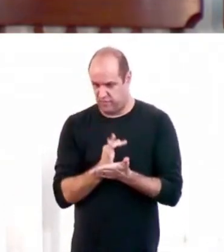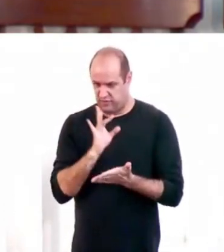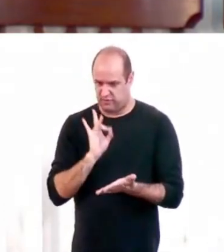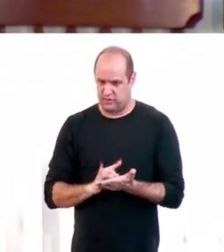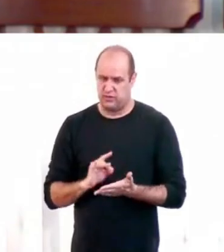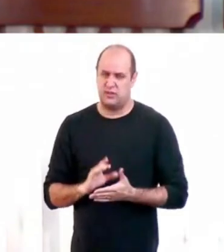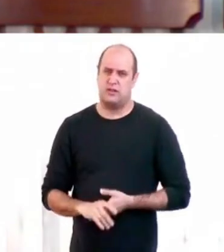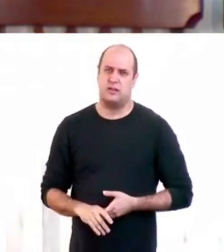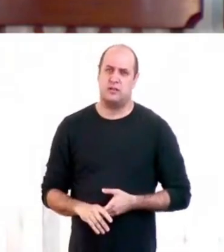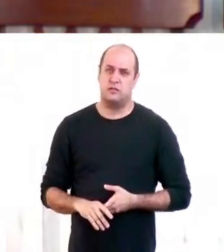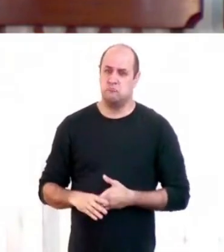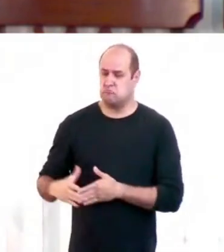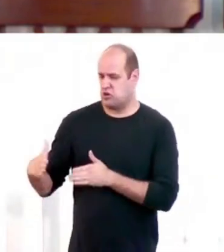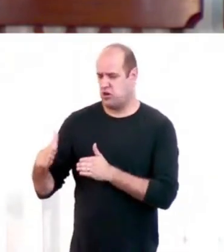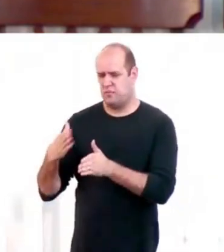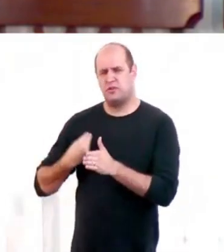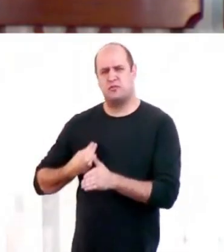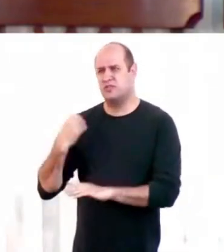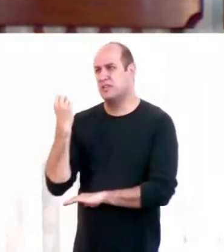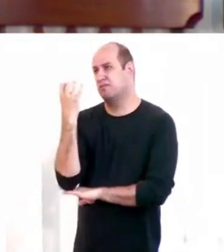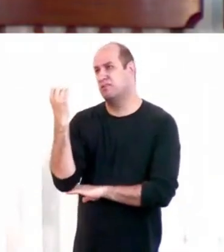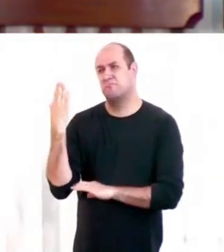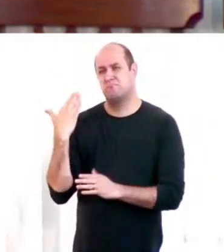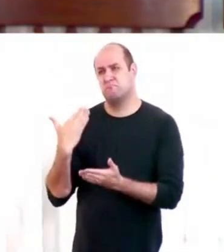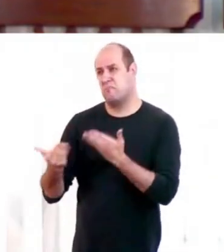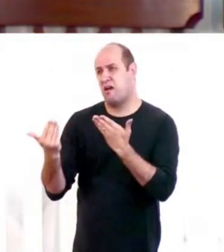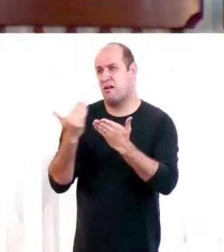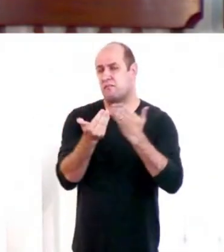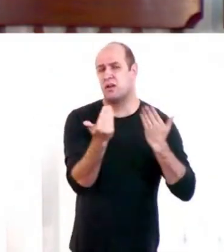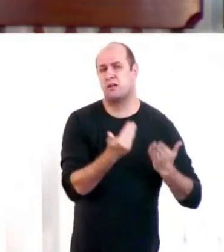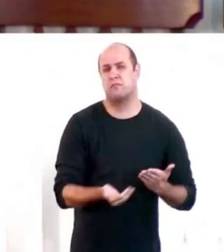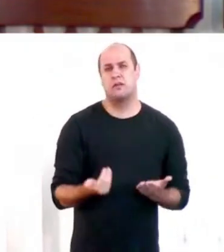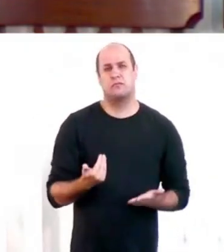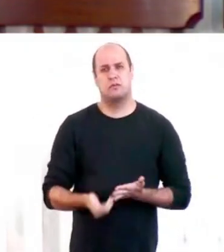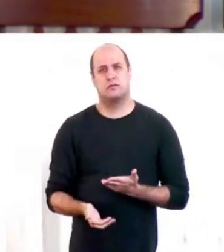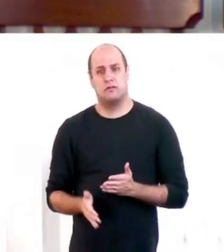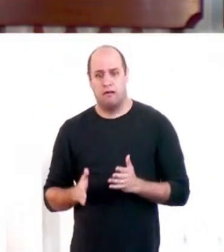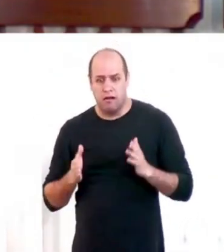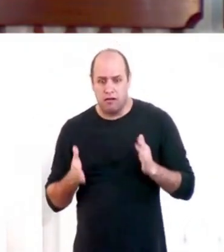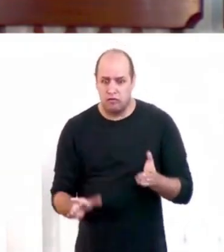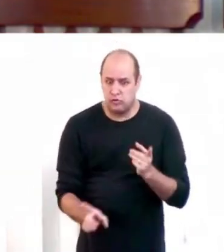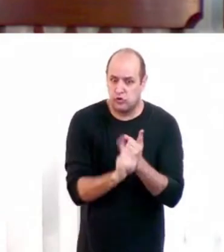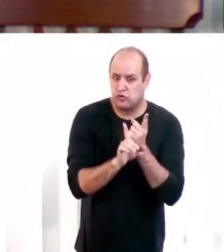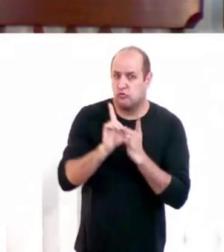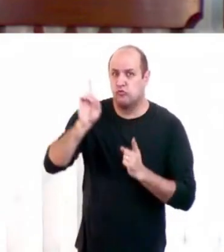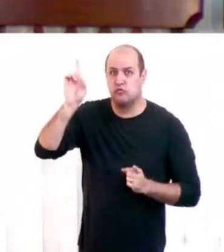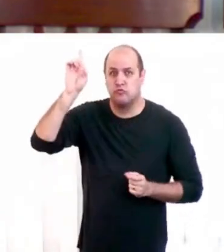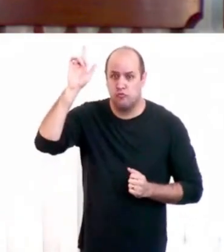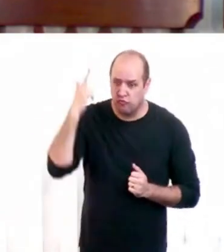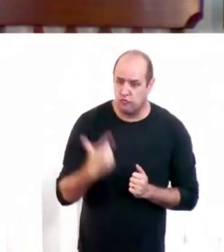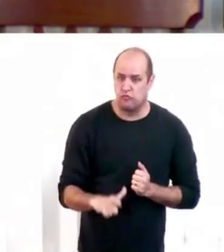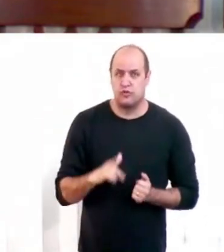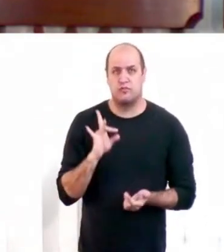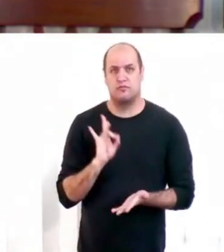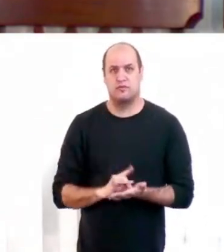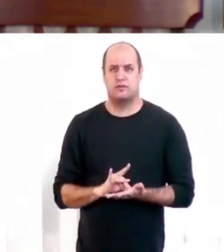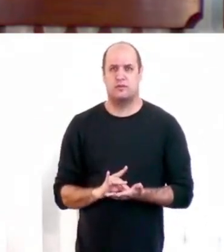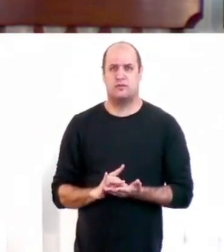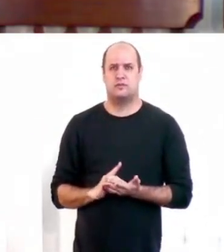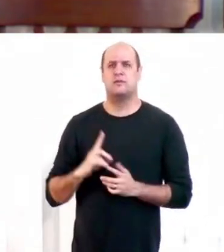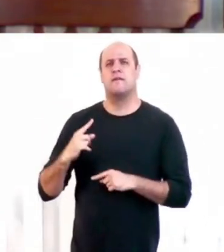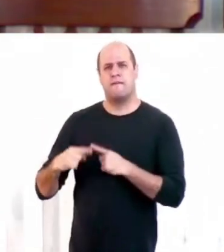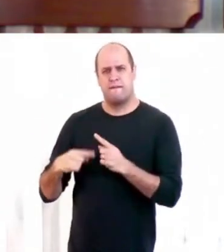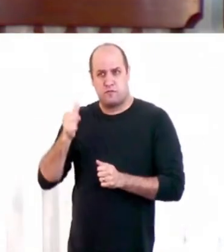se perdido durante as viagens que fizeram. E isso foi até que essa menina sai